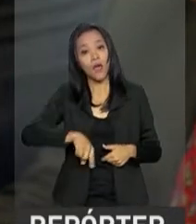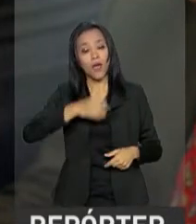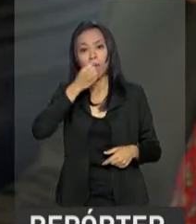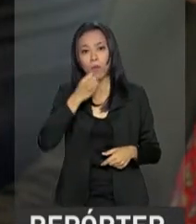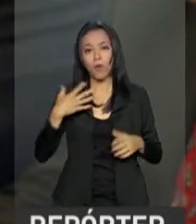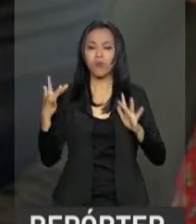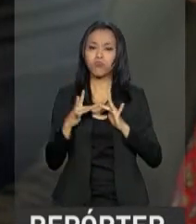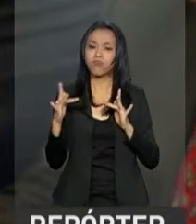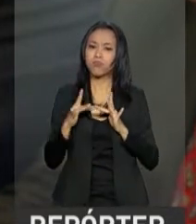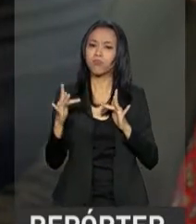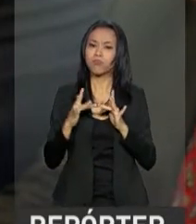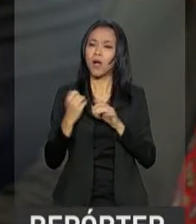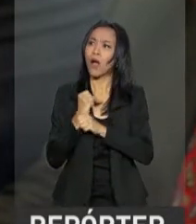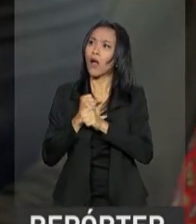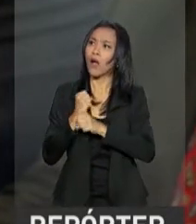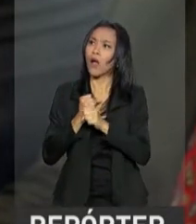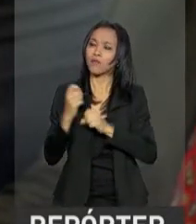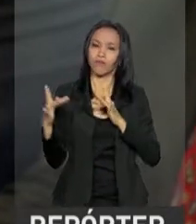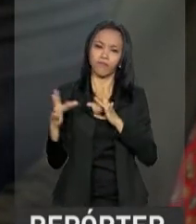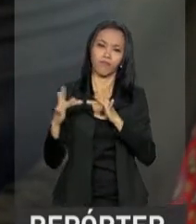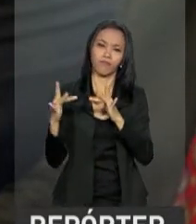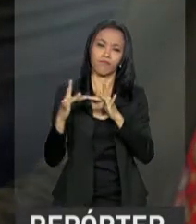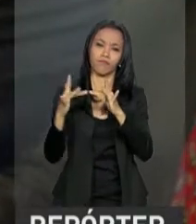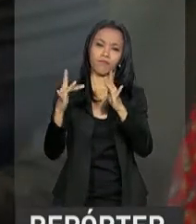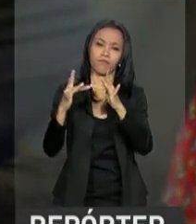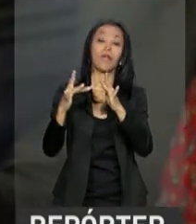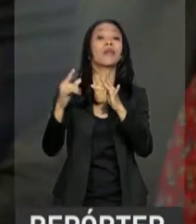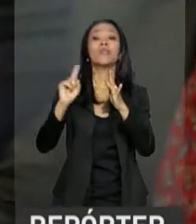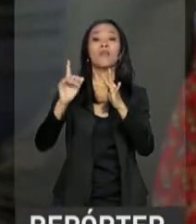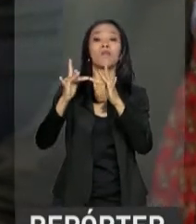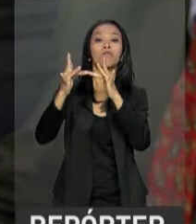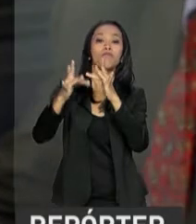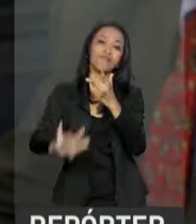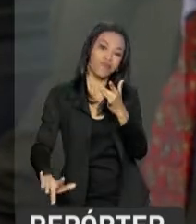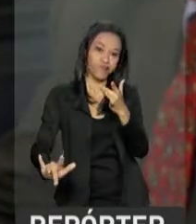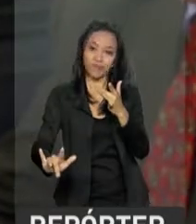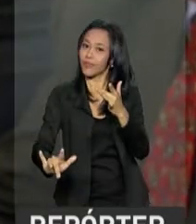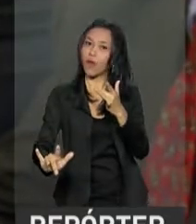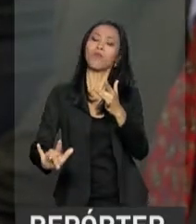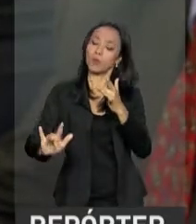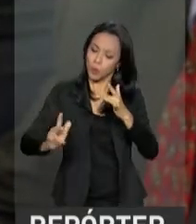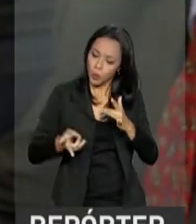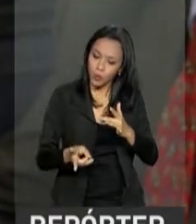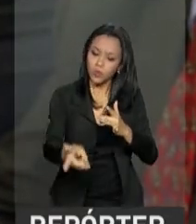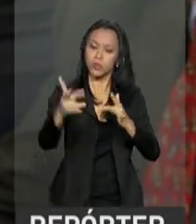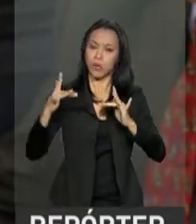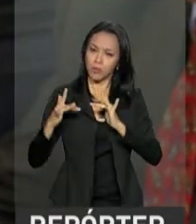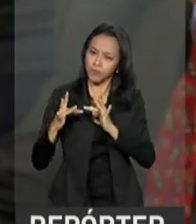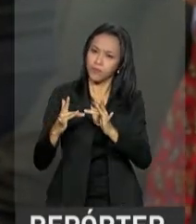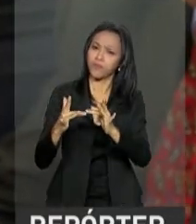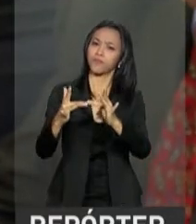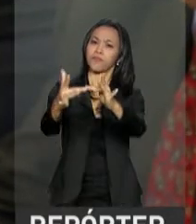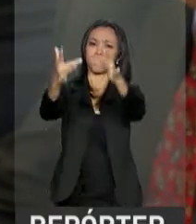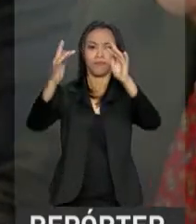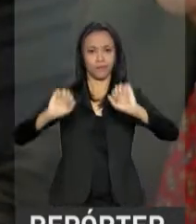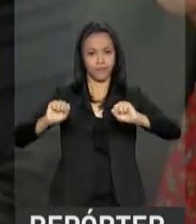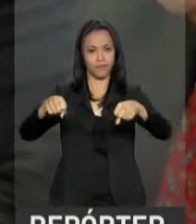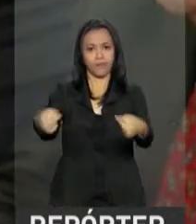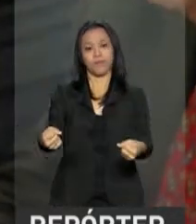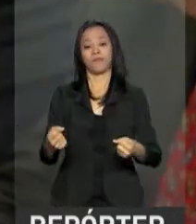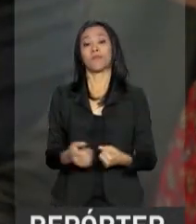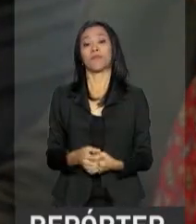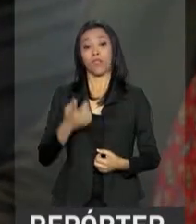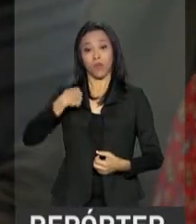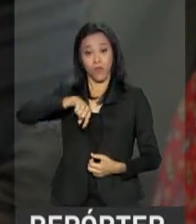anos e não deixarmos que ela perca o impulso que adquiriu com esses esforços